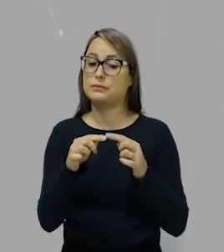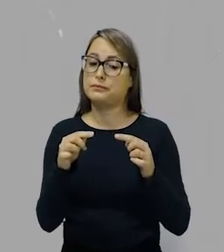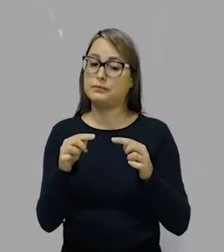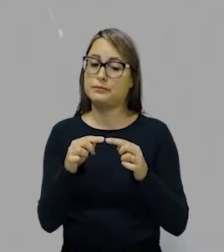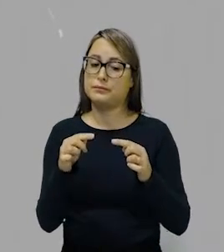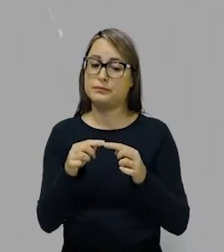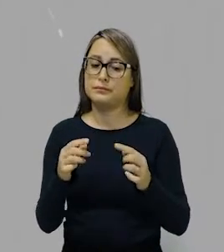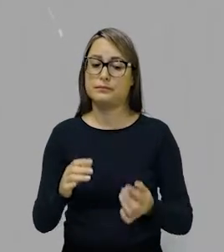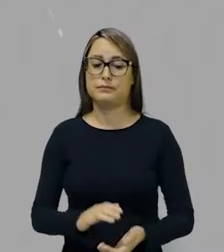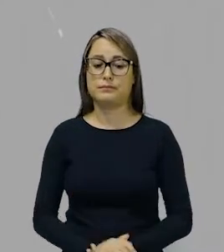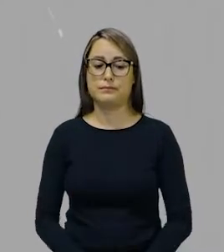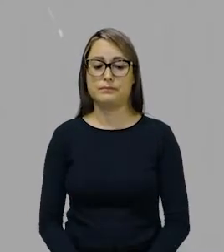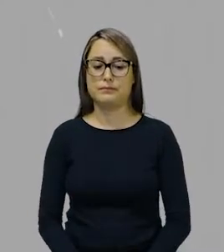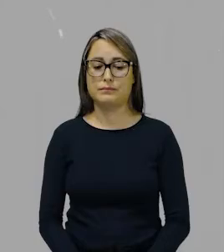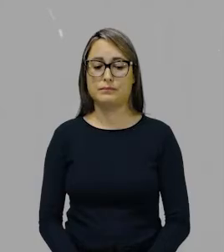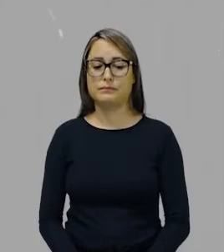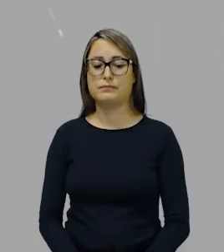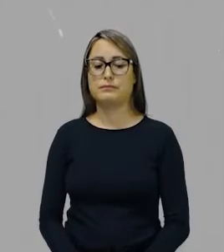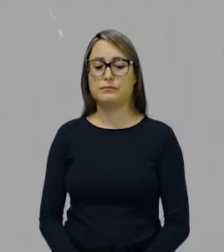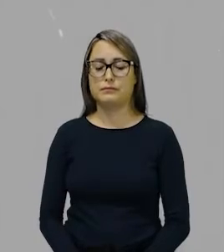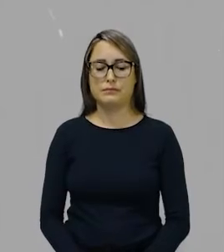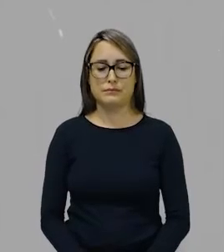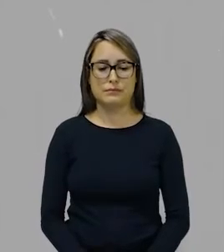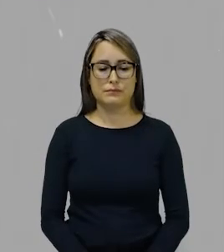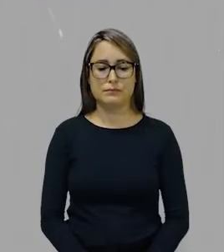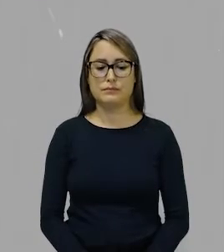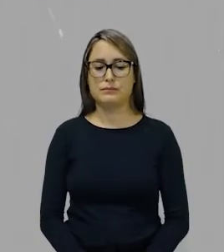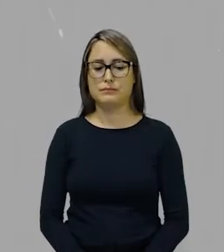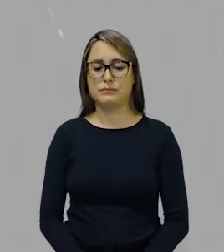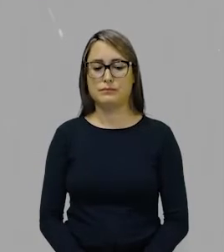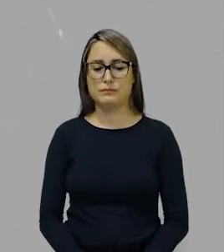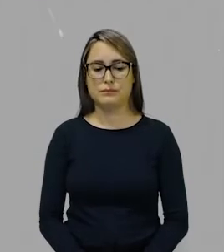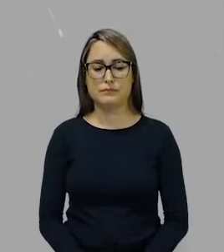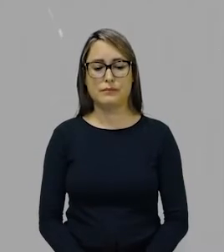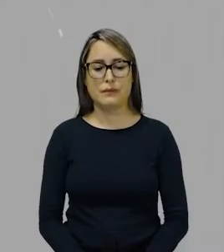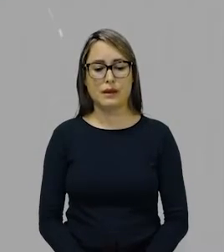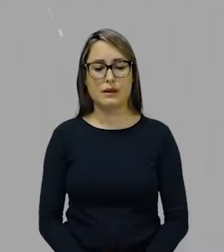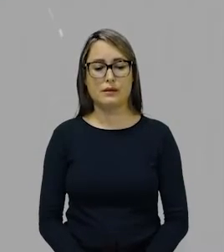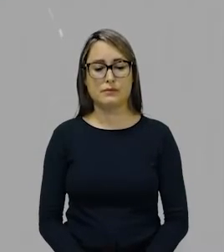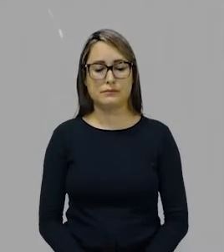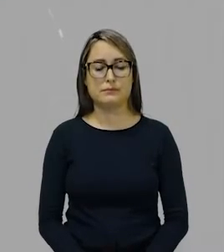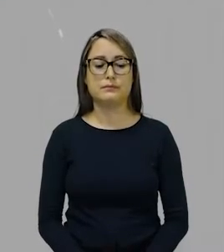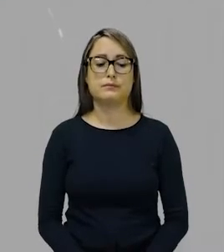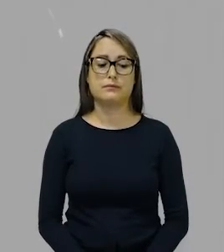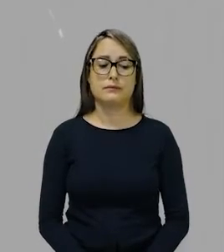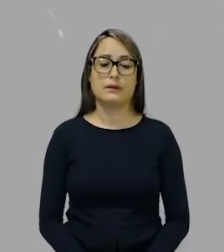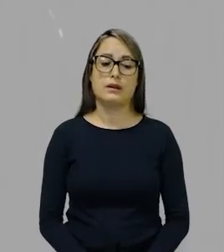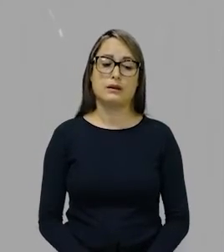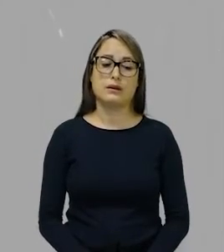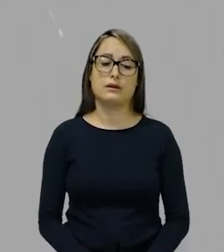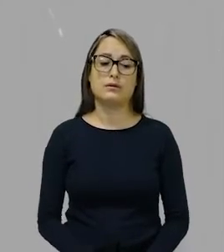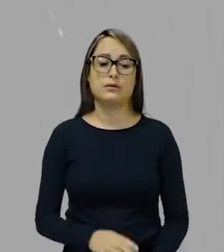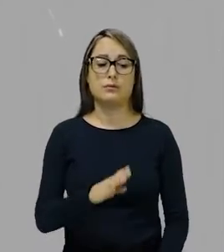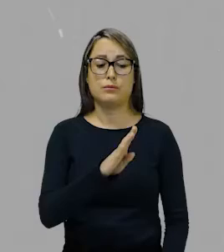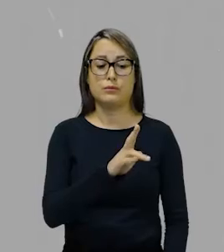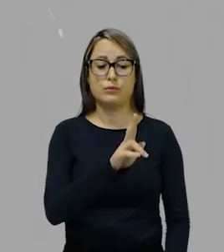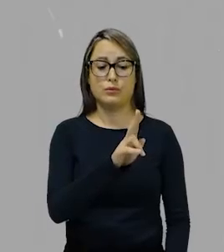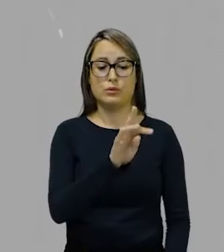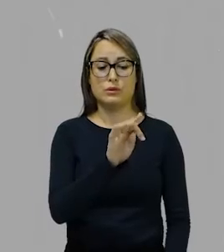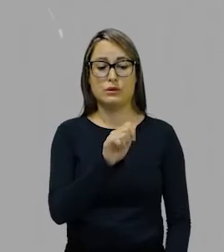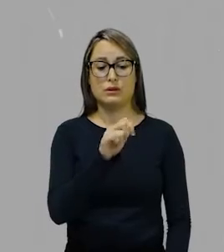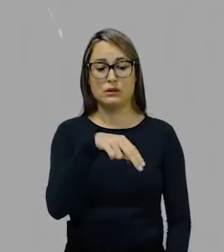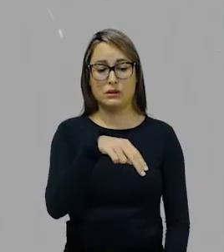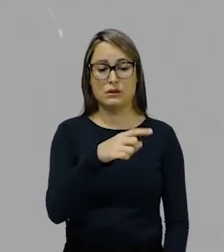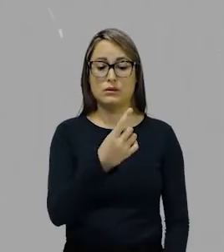são 4 carbonos. Então, o isômero funcional vai ser o butan-1-ol, um álcool de 4